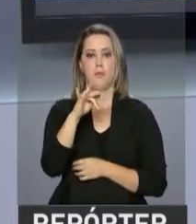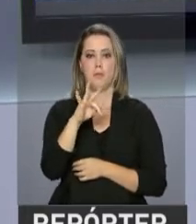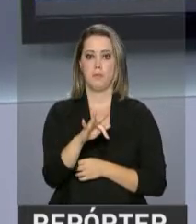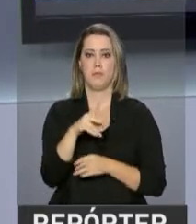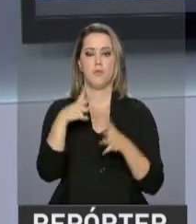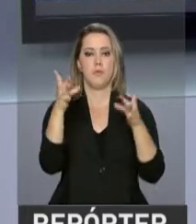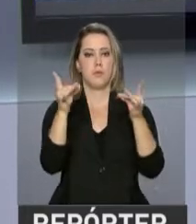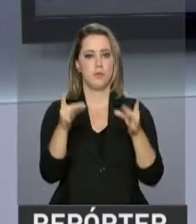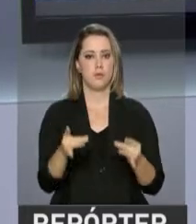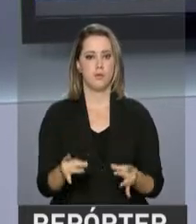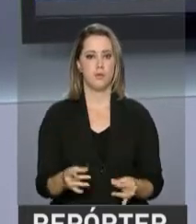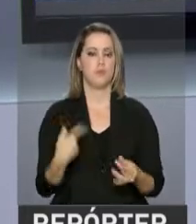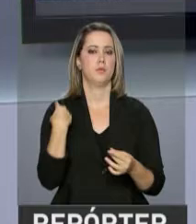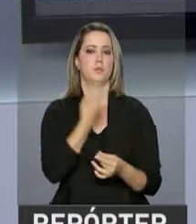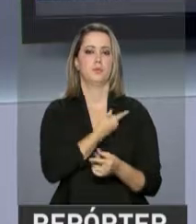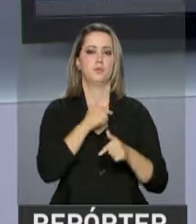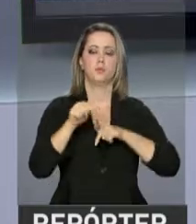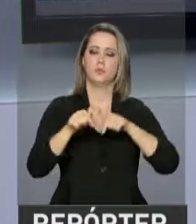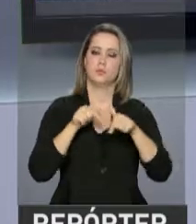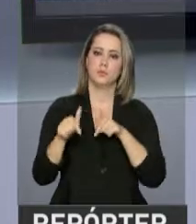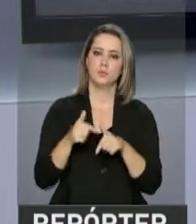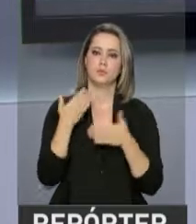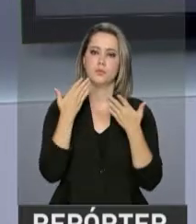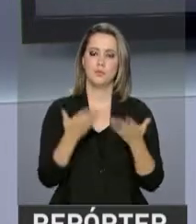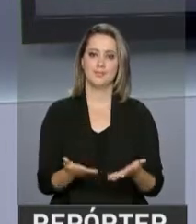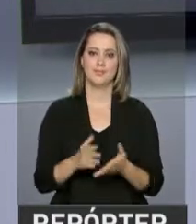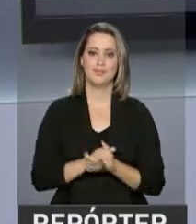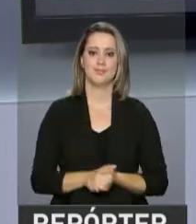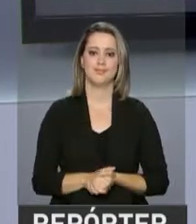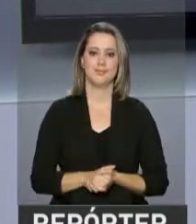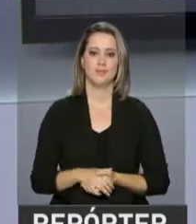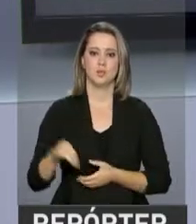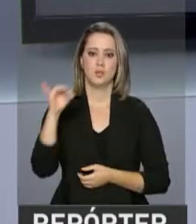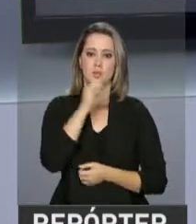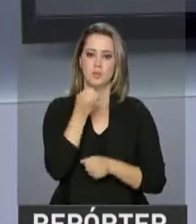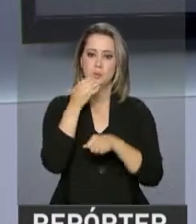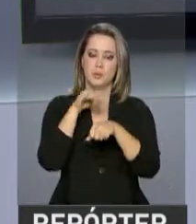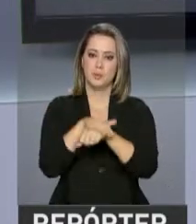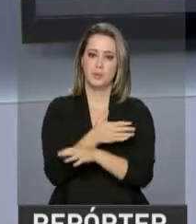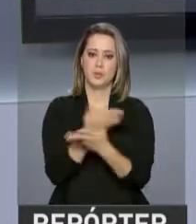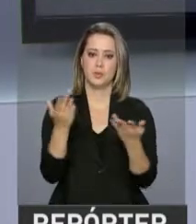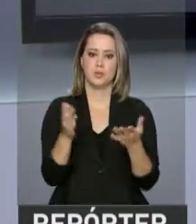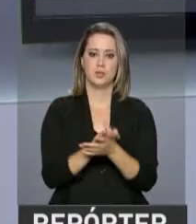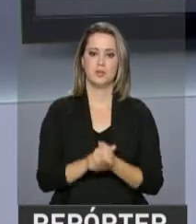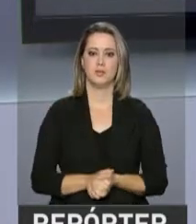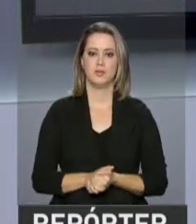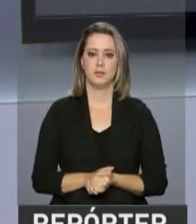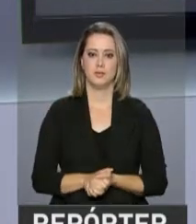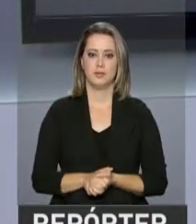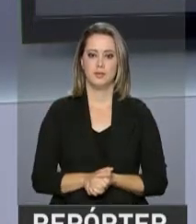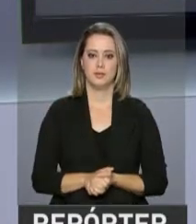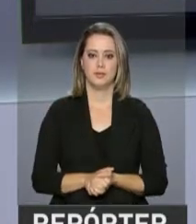prs e traz os detalhes pra gente dessa operação lá gabriela boa noite